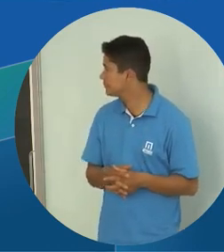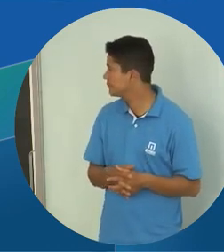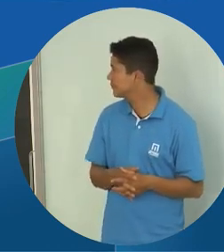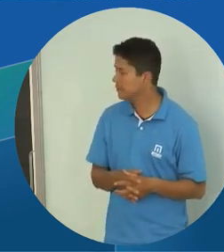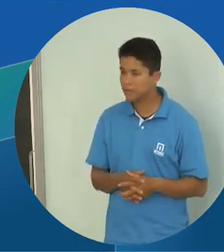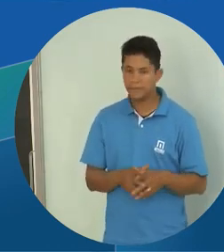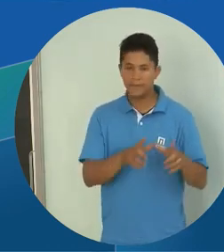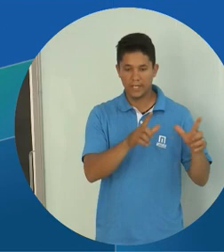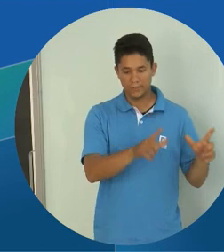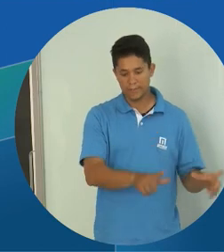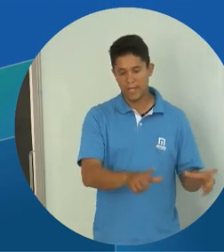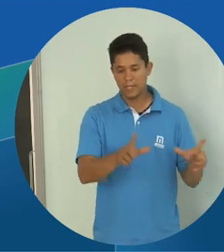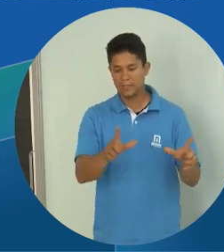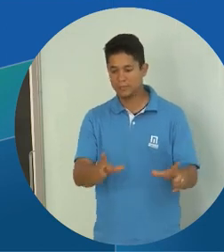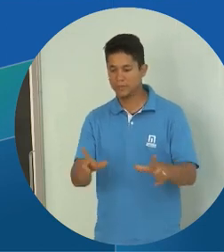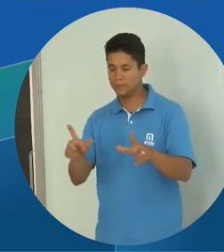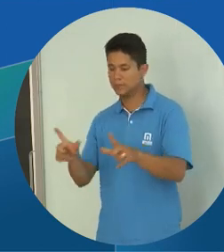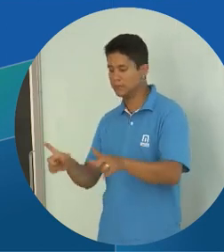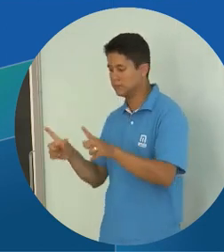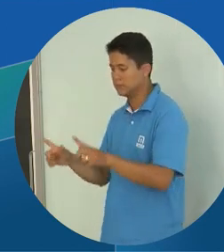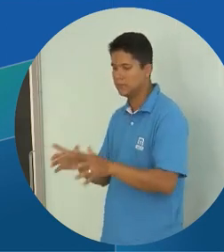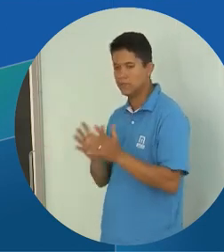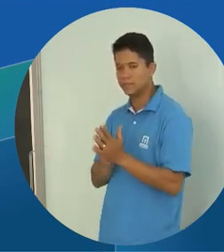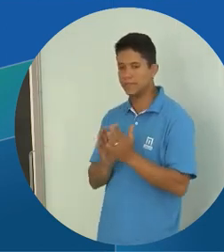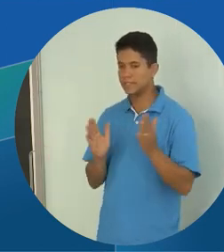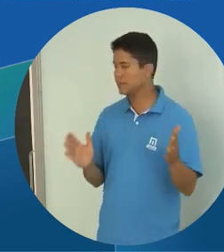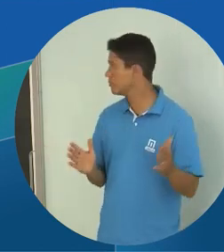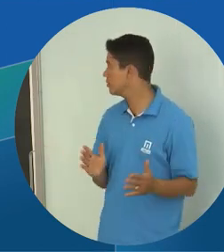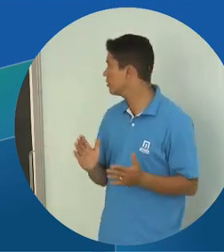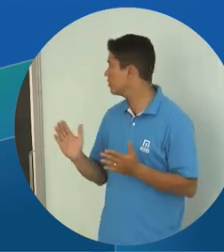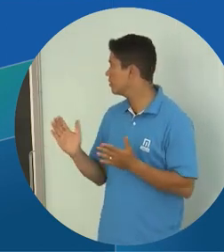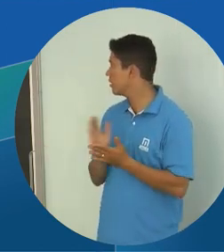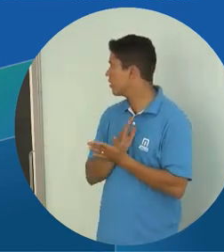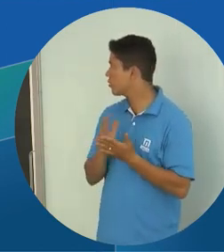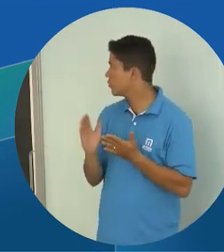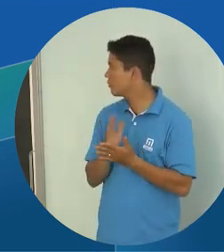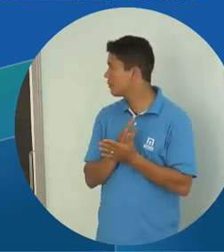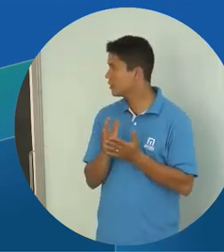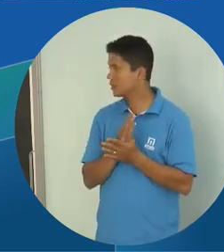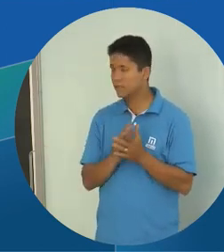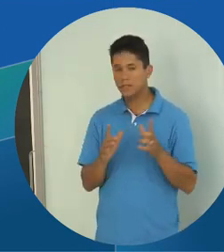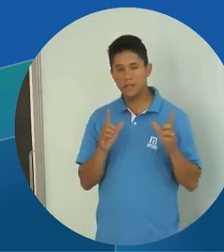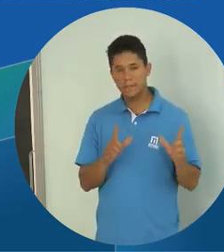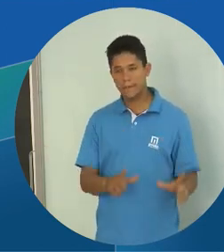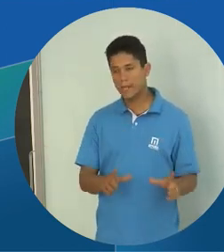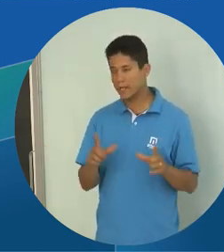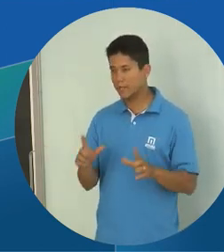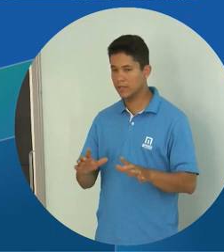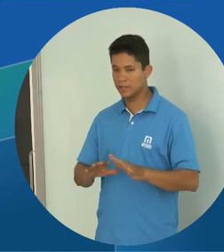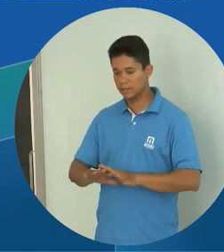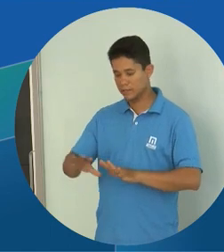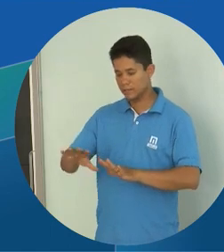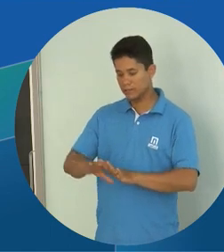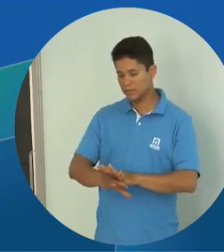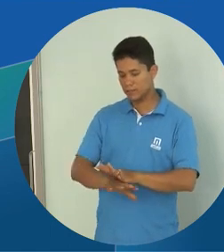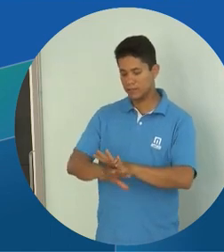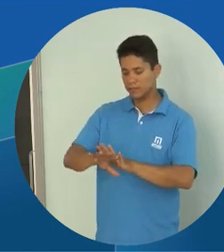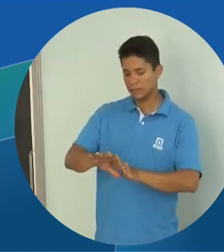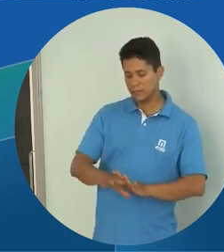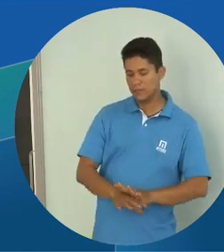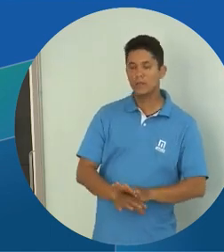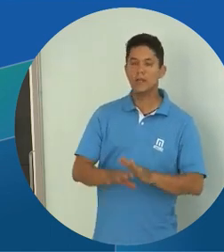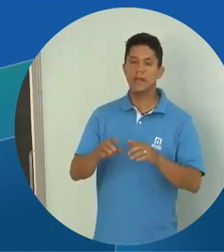lado do outro, formando o espessador, e algumas placas esse carregamento de material causou recalque,